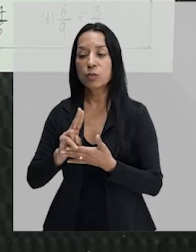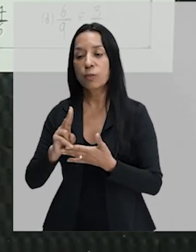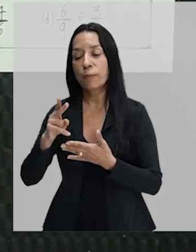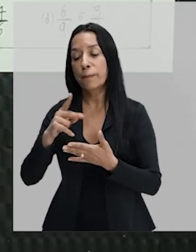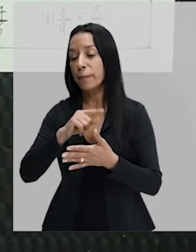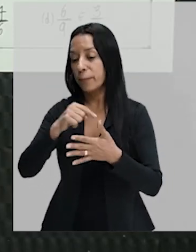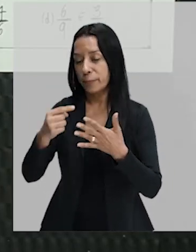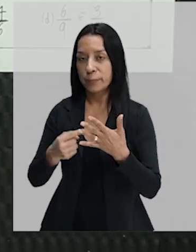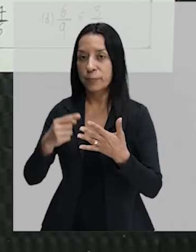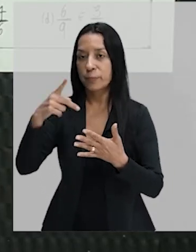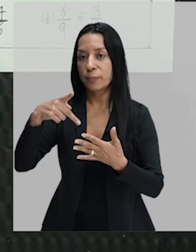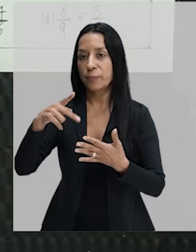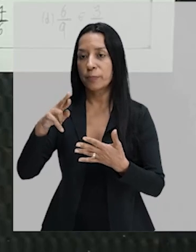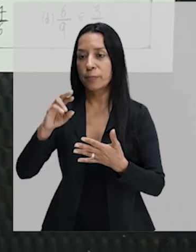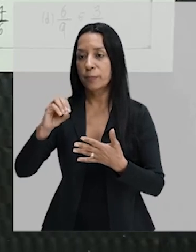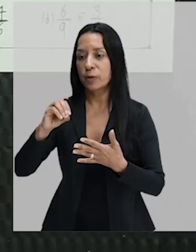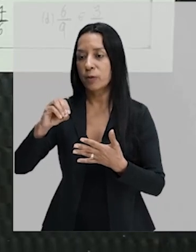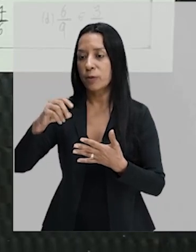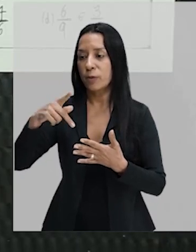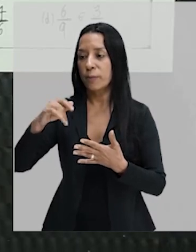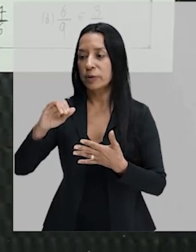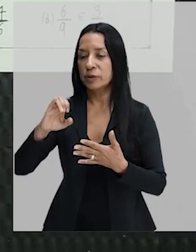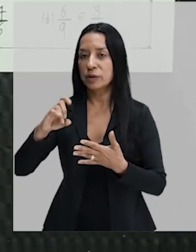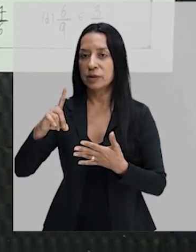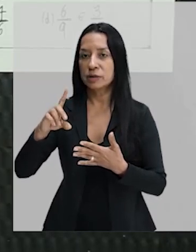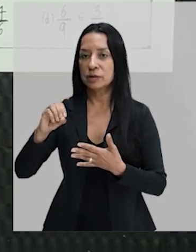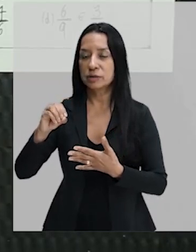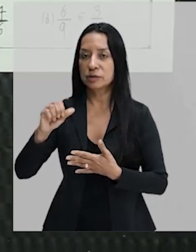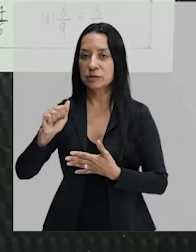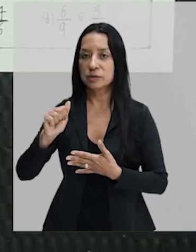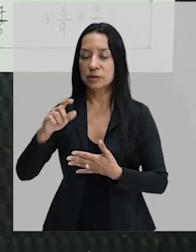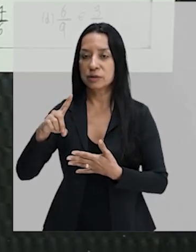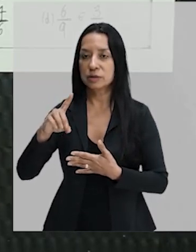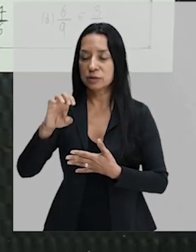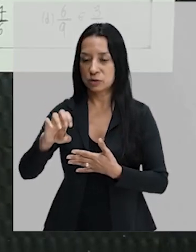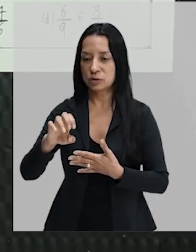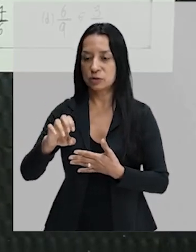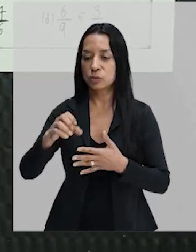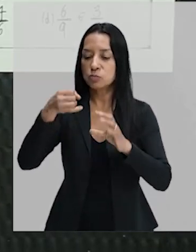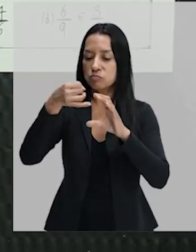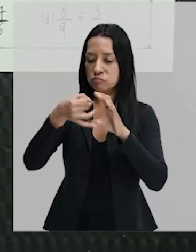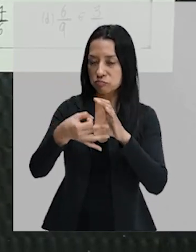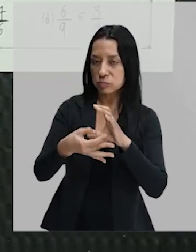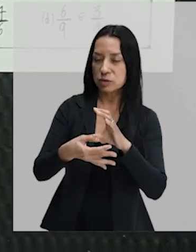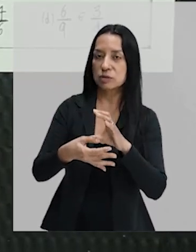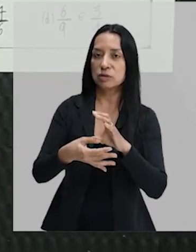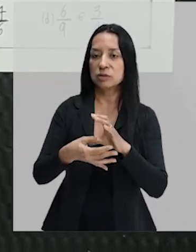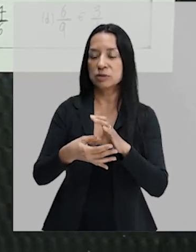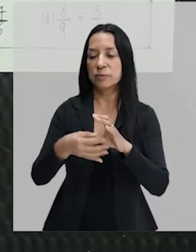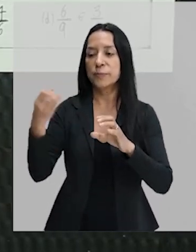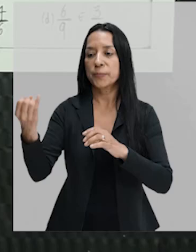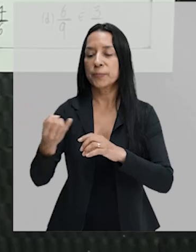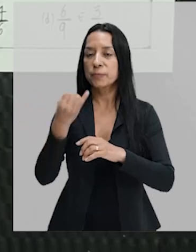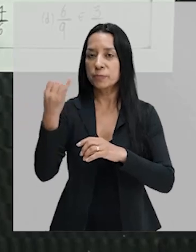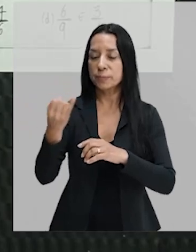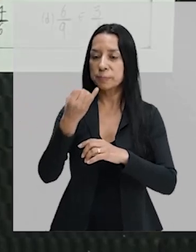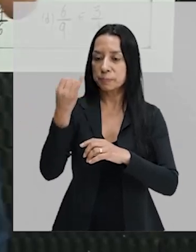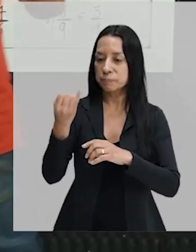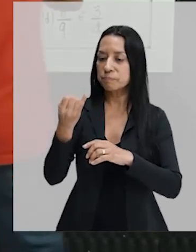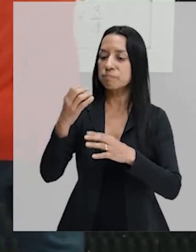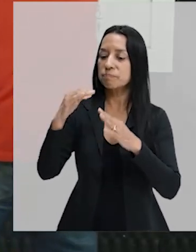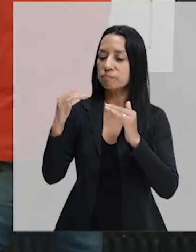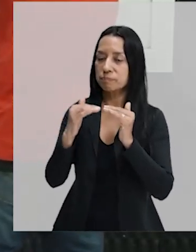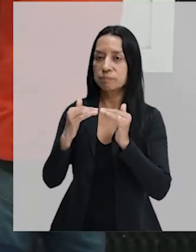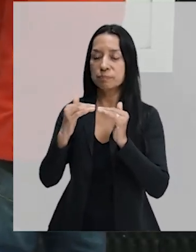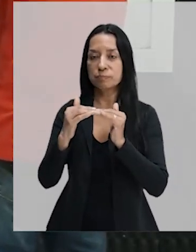propriedade, se chama de característica. Tá? Então, essa aqui é chamada propriedade fundamental da proporção,